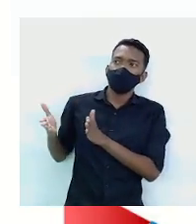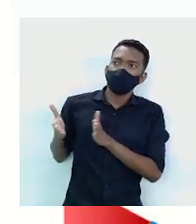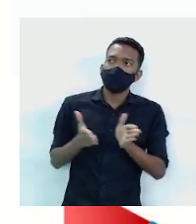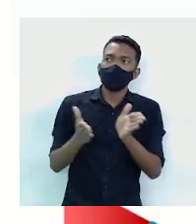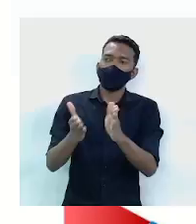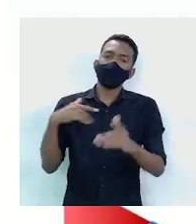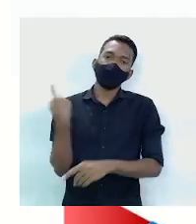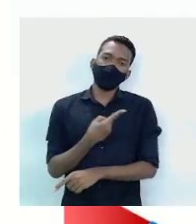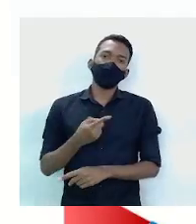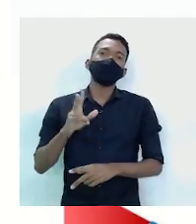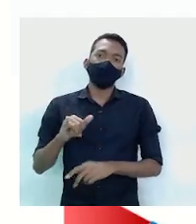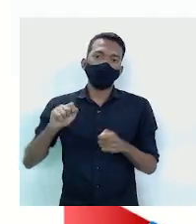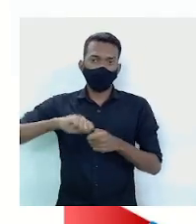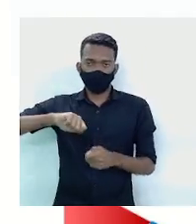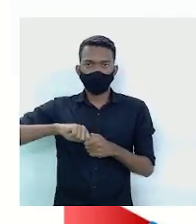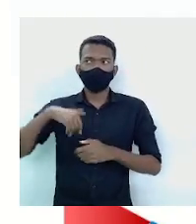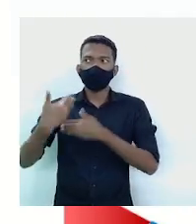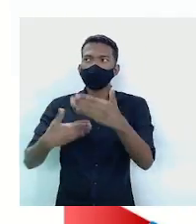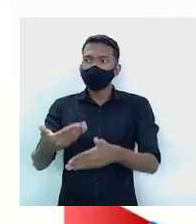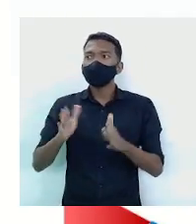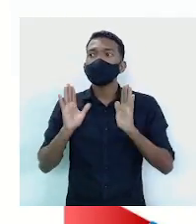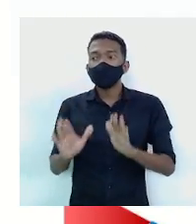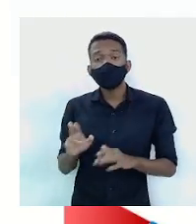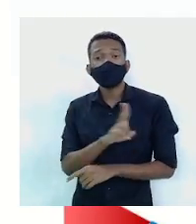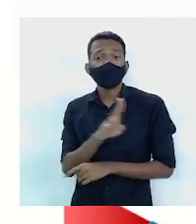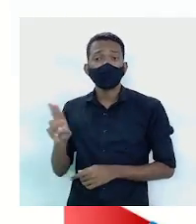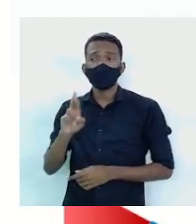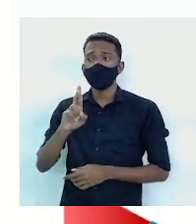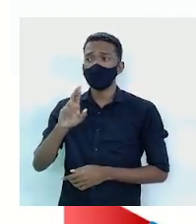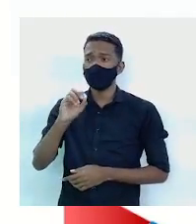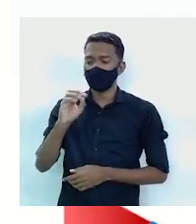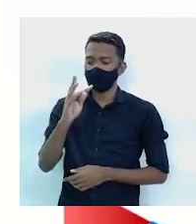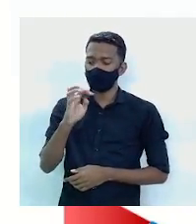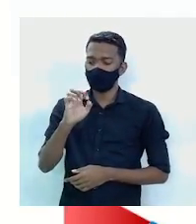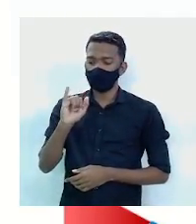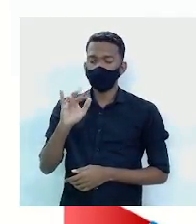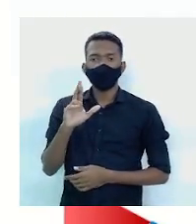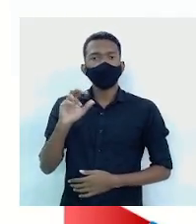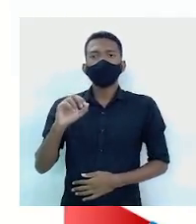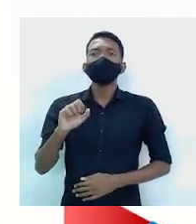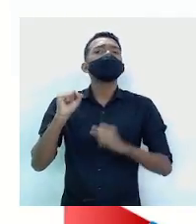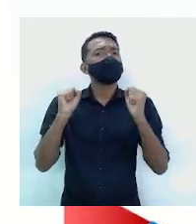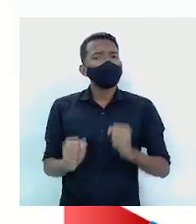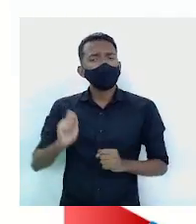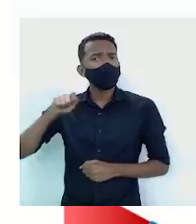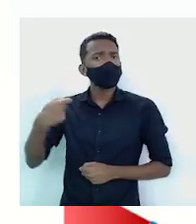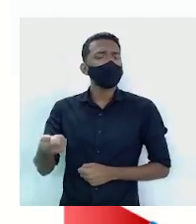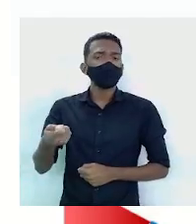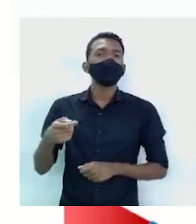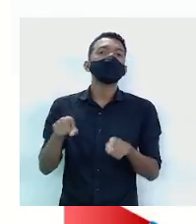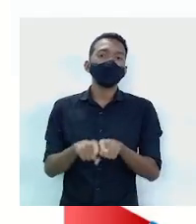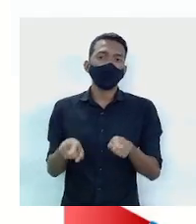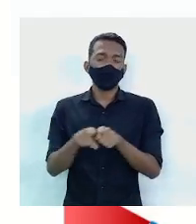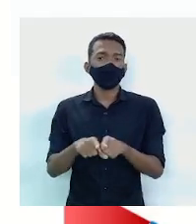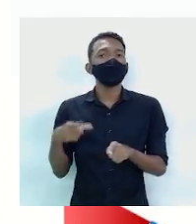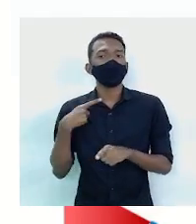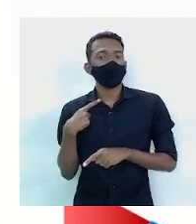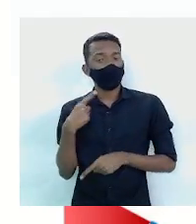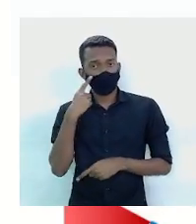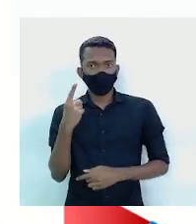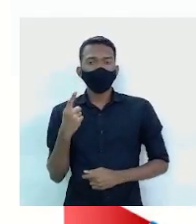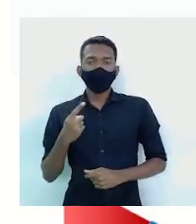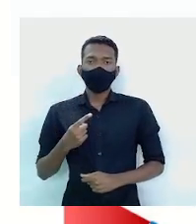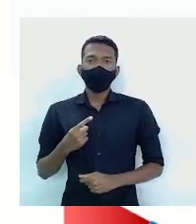vamos fazer. Mas também a palavra roteiro pode ter como definição a seguinte acepção, olha